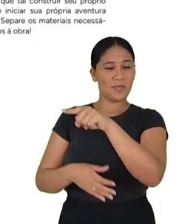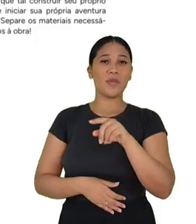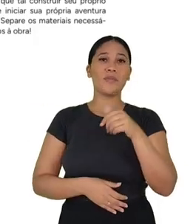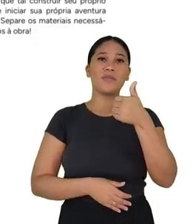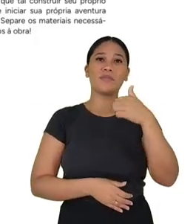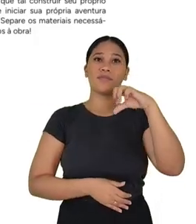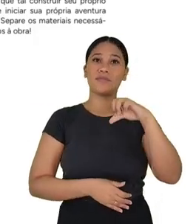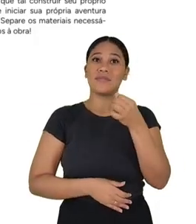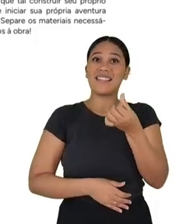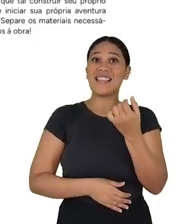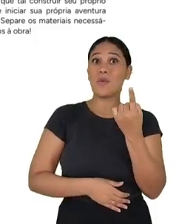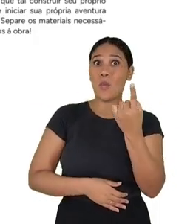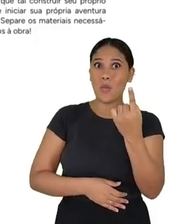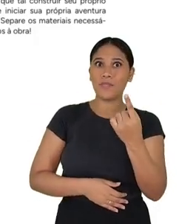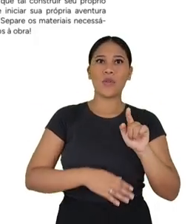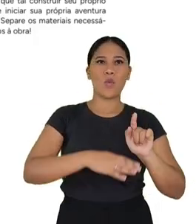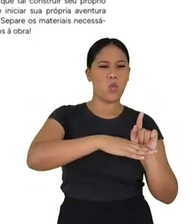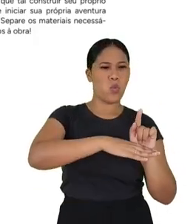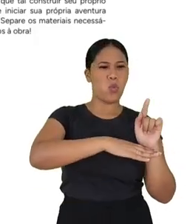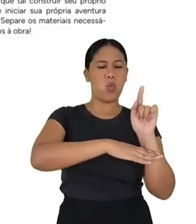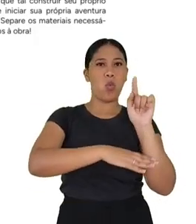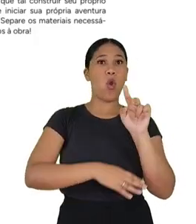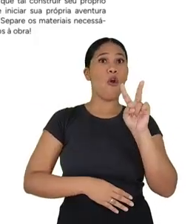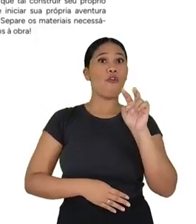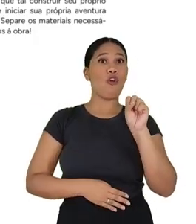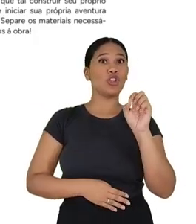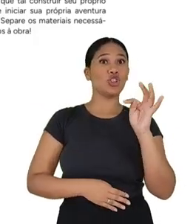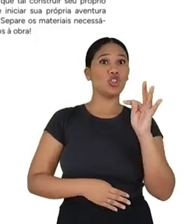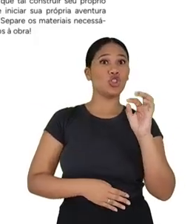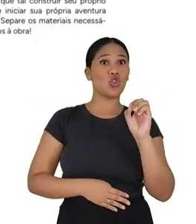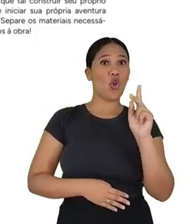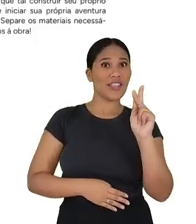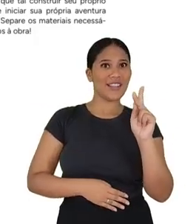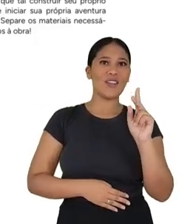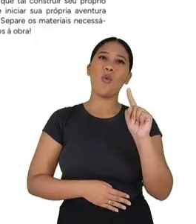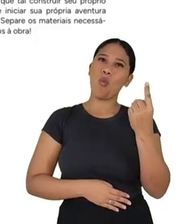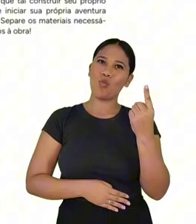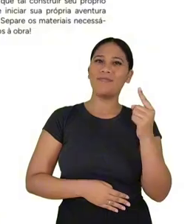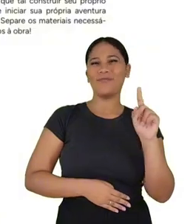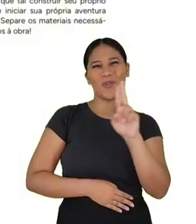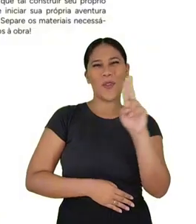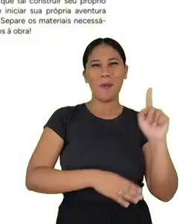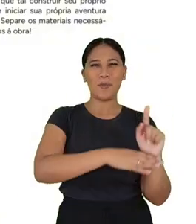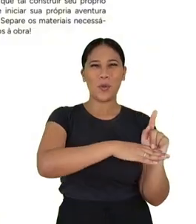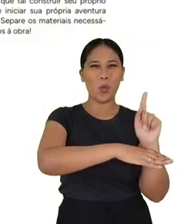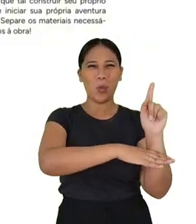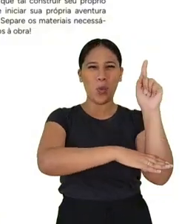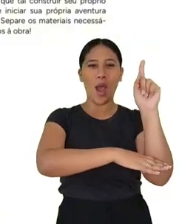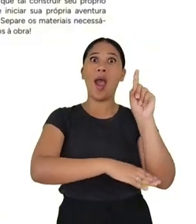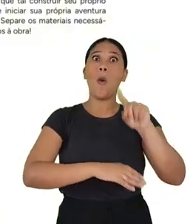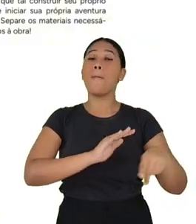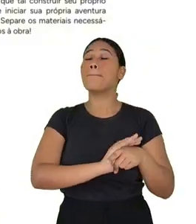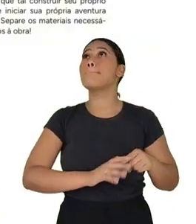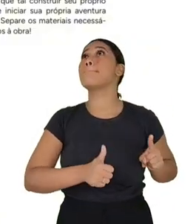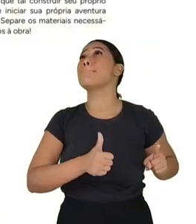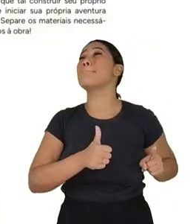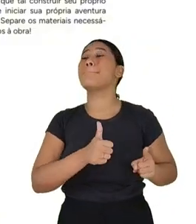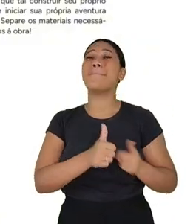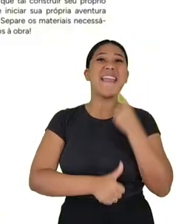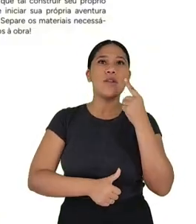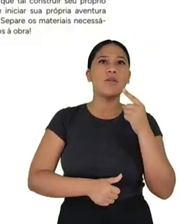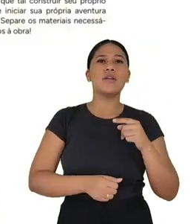1961, a bordo da nave espacial Vostok 1, se tornou o primeiro ser humano a orbitar a